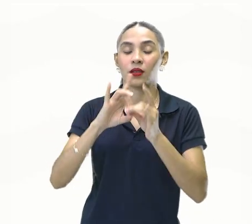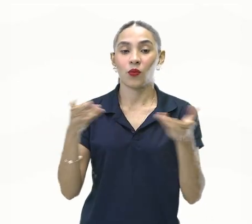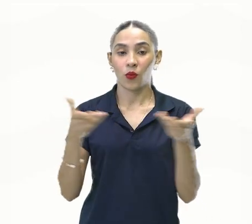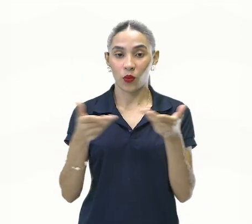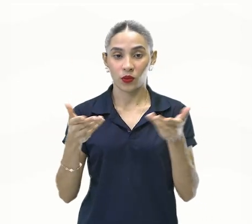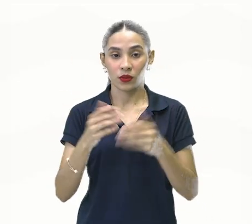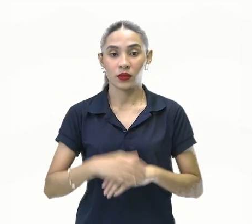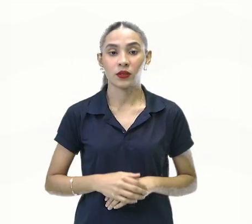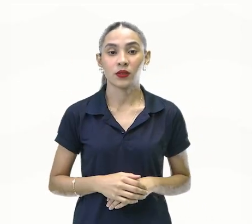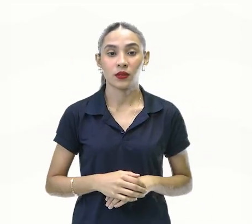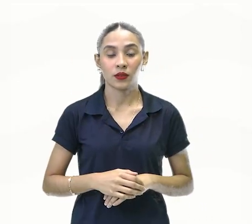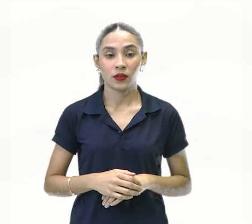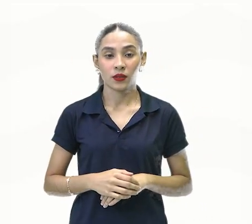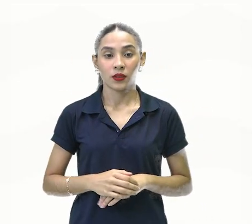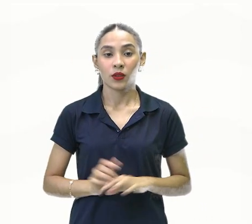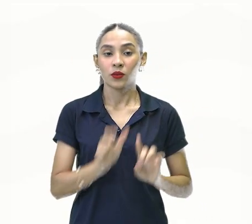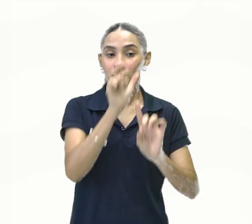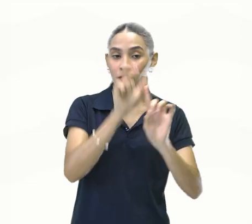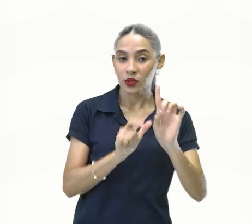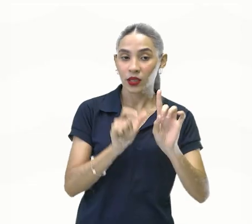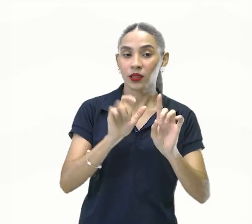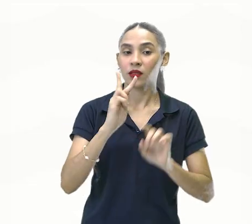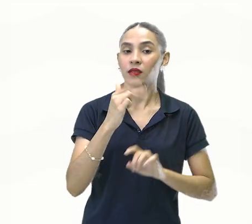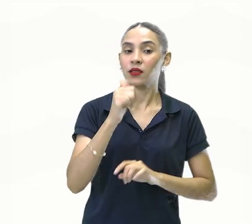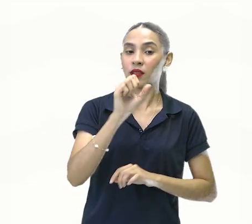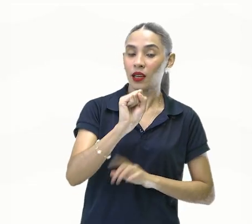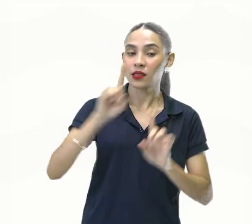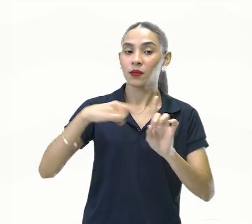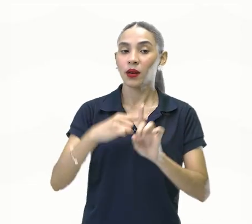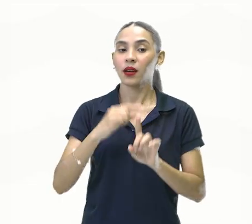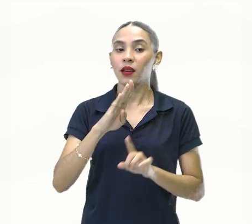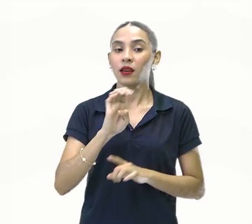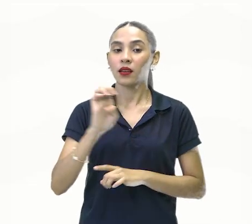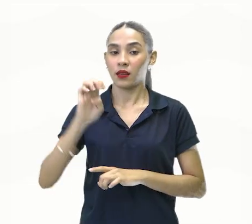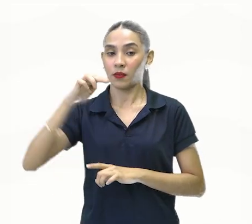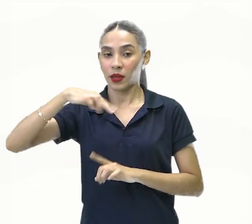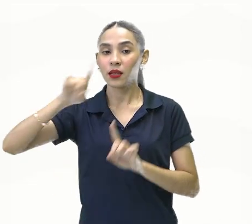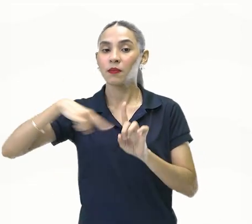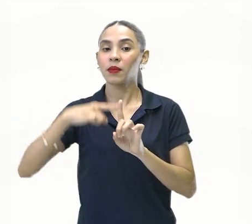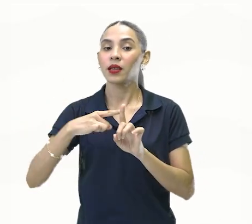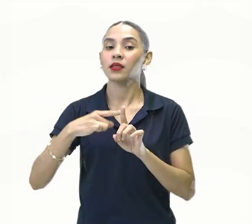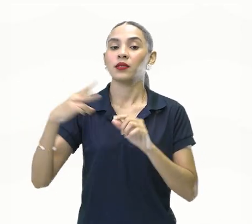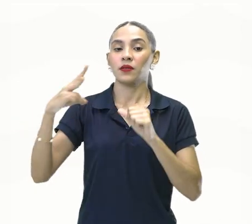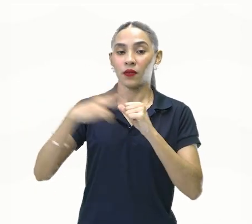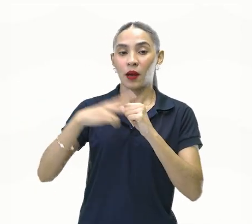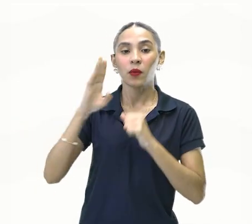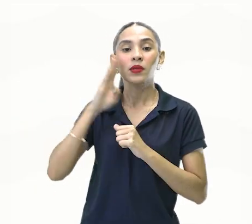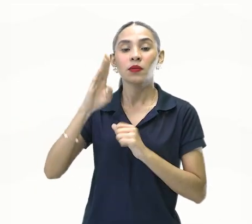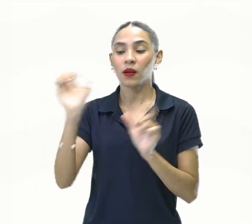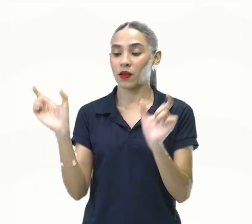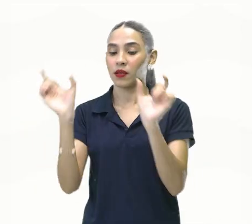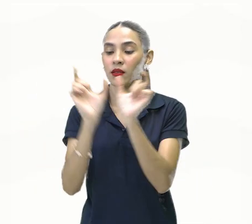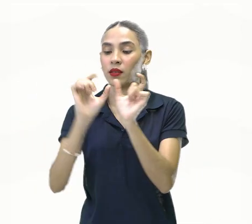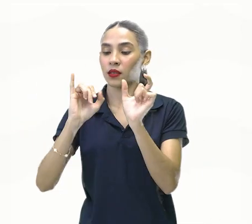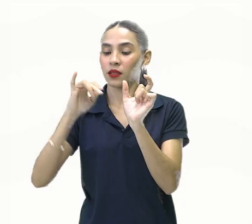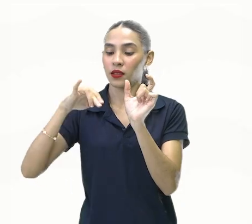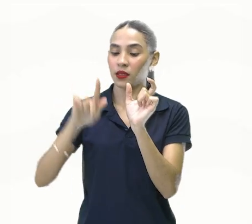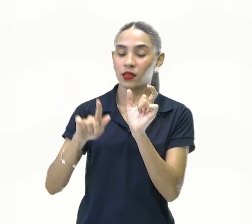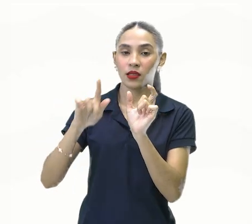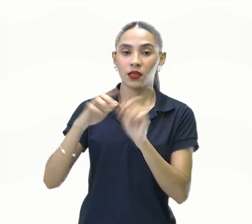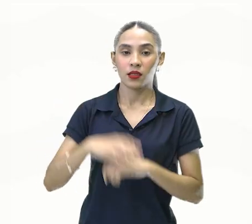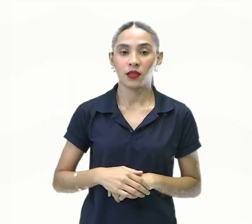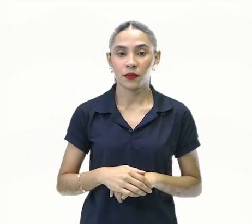presente. Sujeito, o has, mais been, mais verbo aqui com terminação em ing, né, o